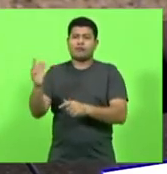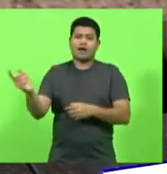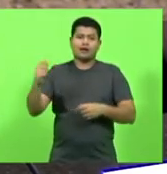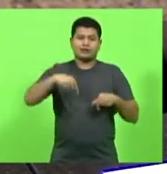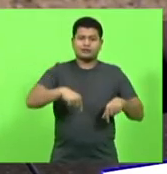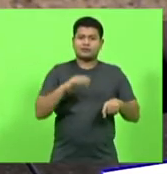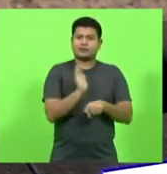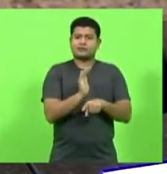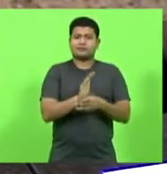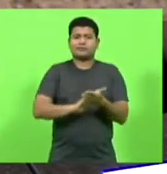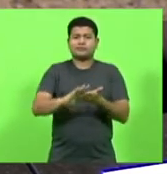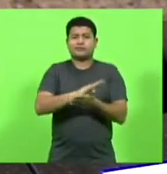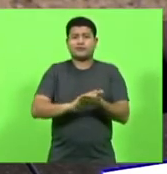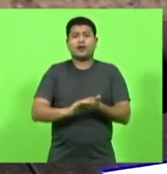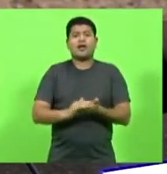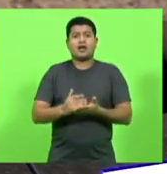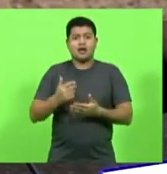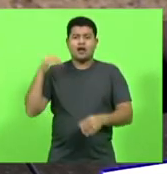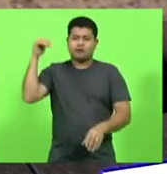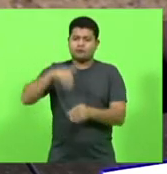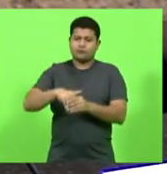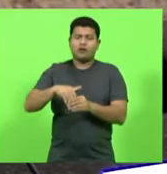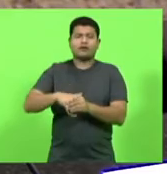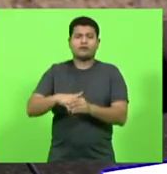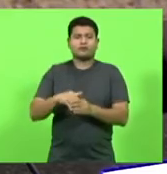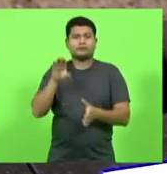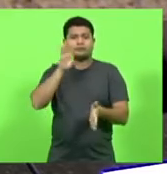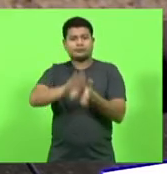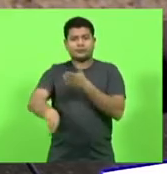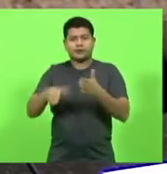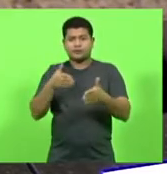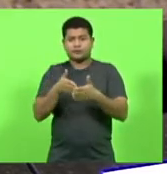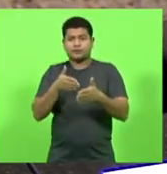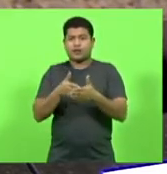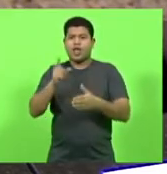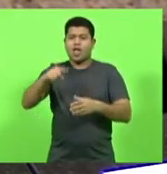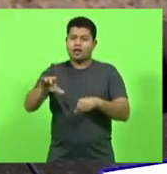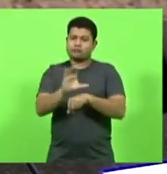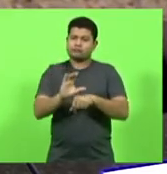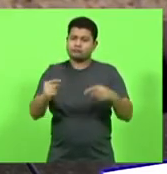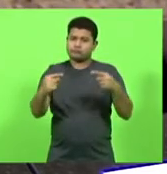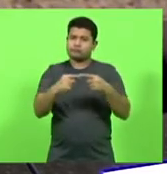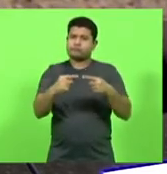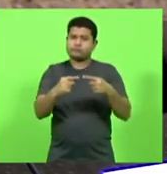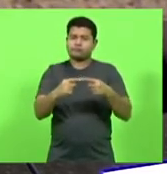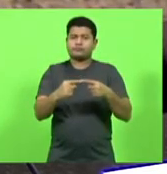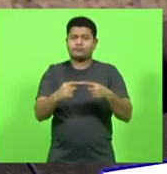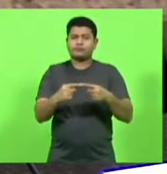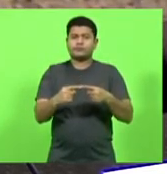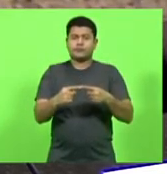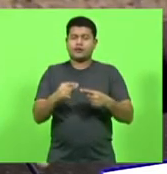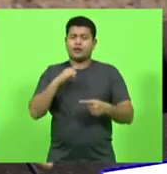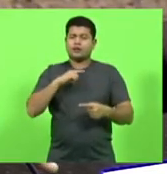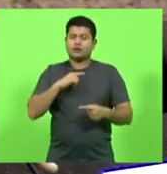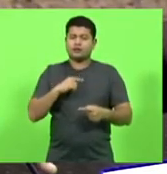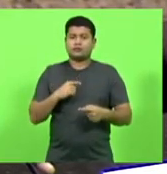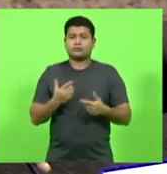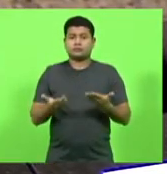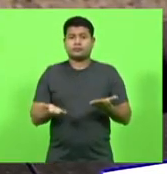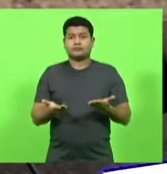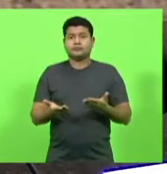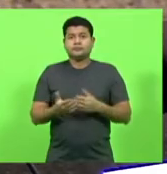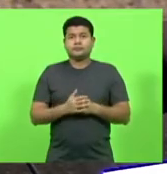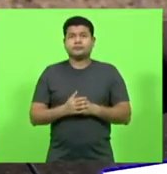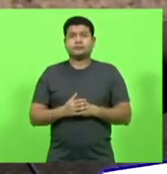derrubada do veto, porque é constitucional a derrubada do veto, porque é legal a derrubada do veto e existem motivos para isso. Que pese